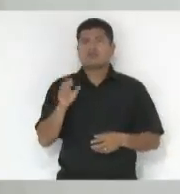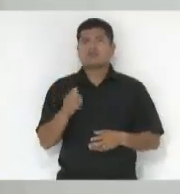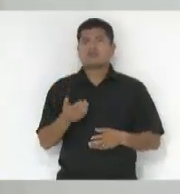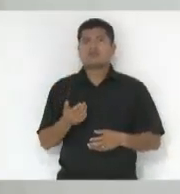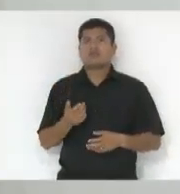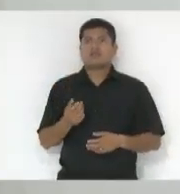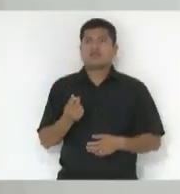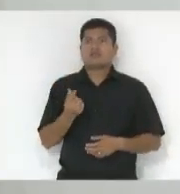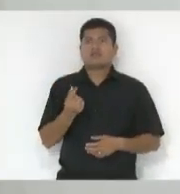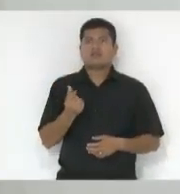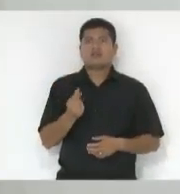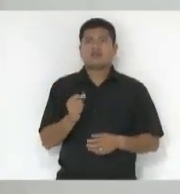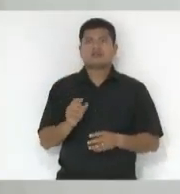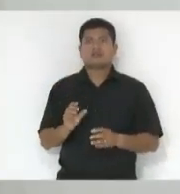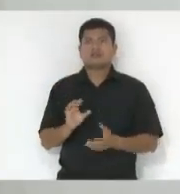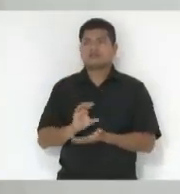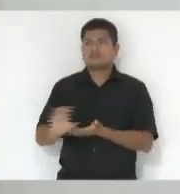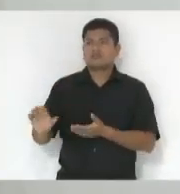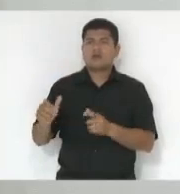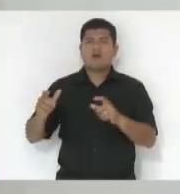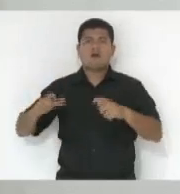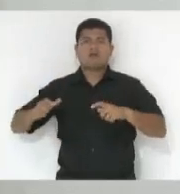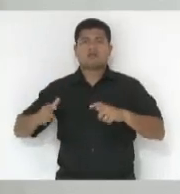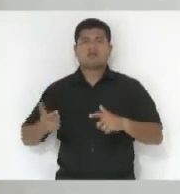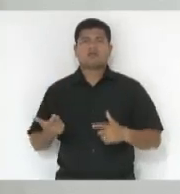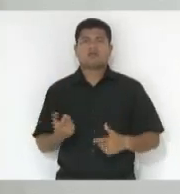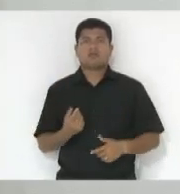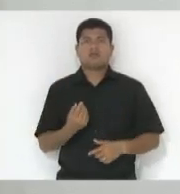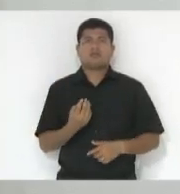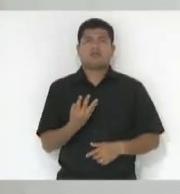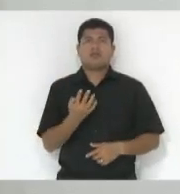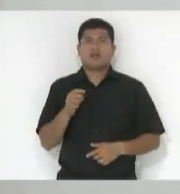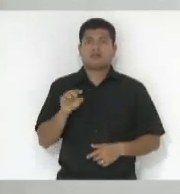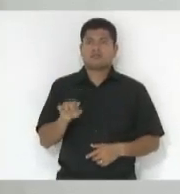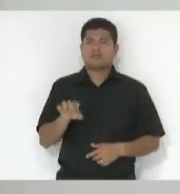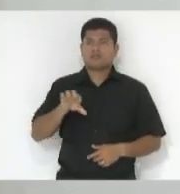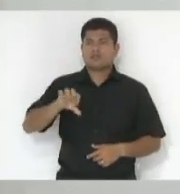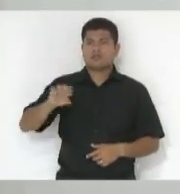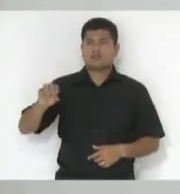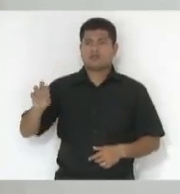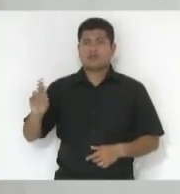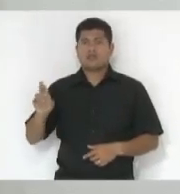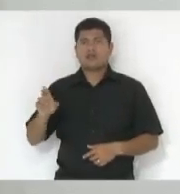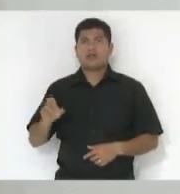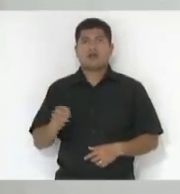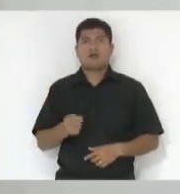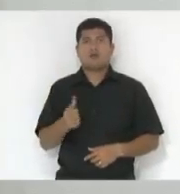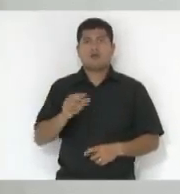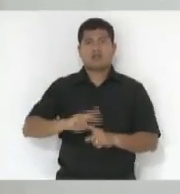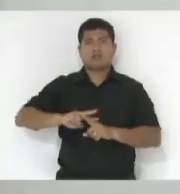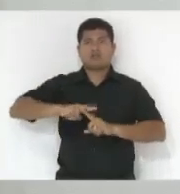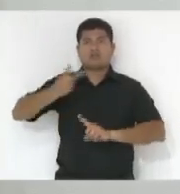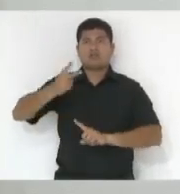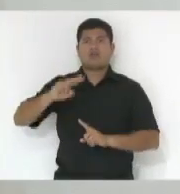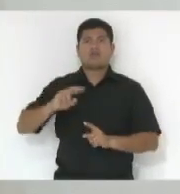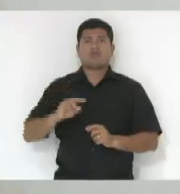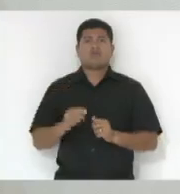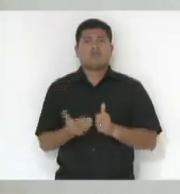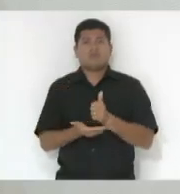ir. R$ 4.900 é quase o dobro do piso dos nossos